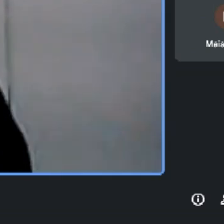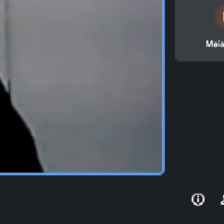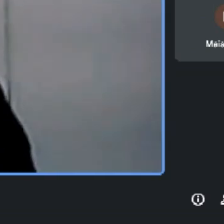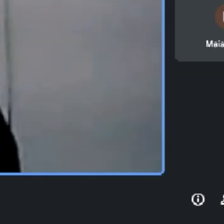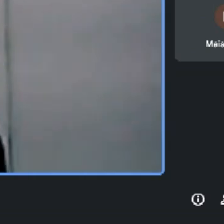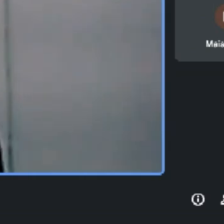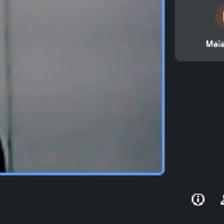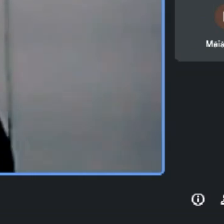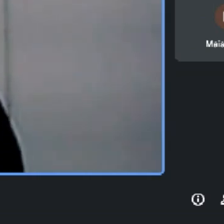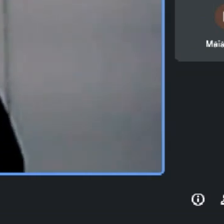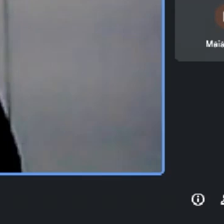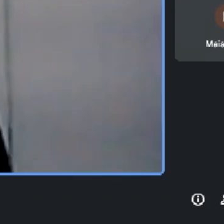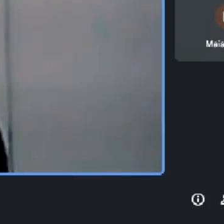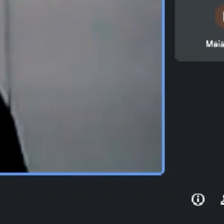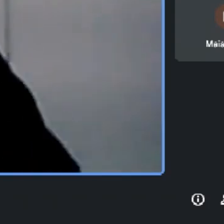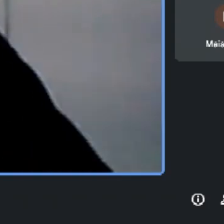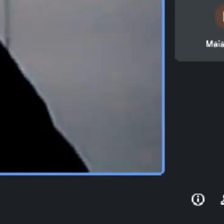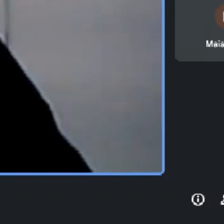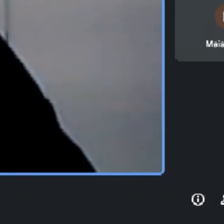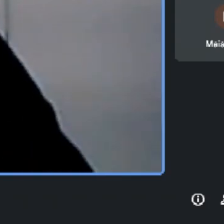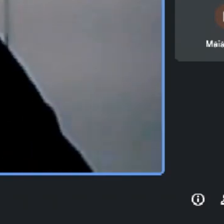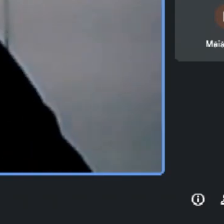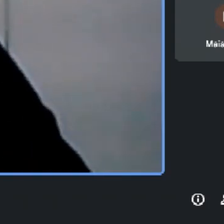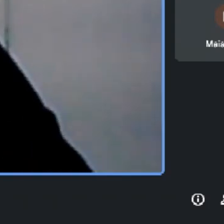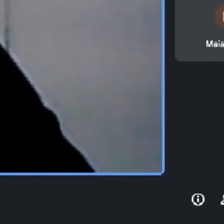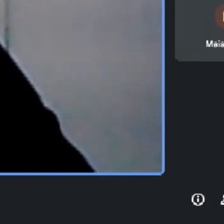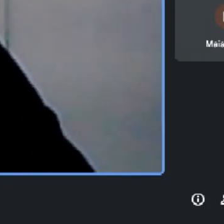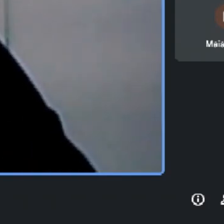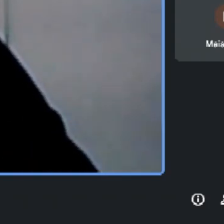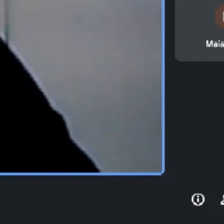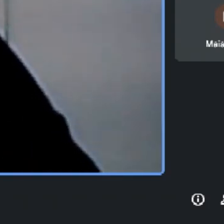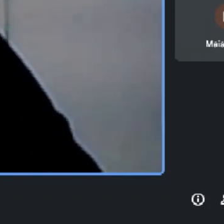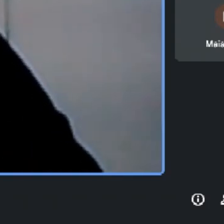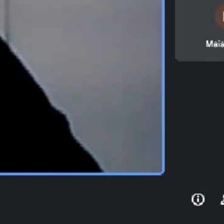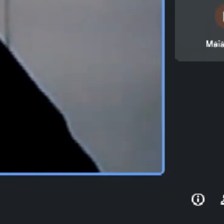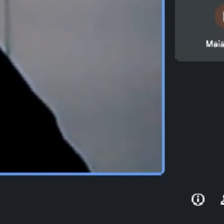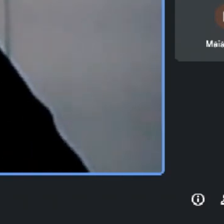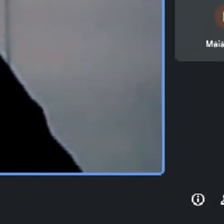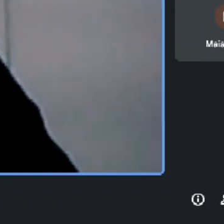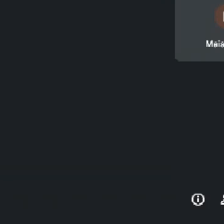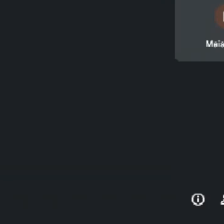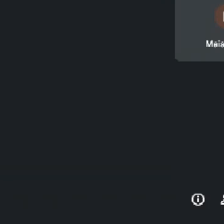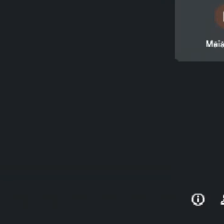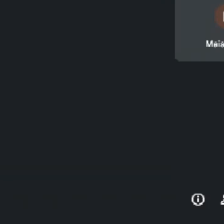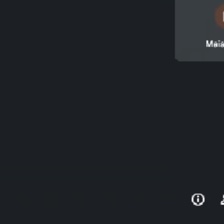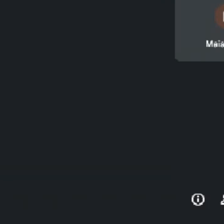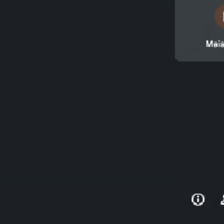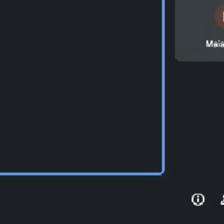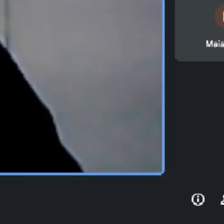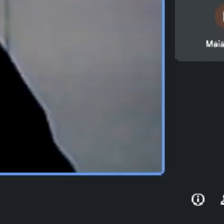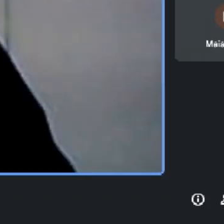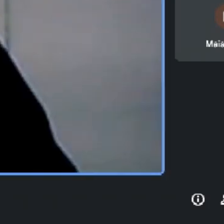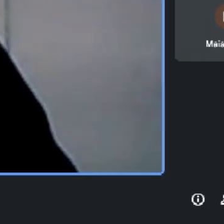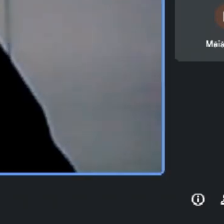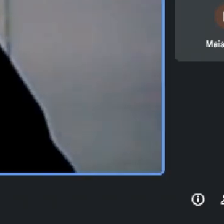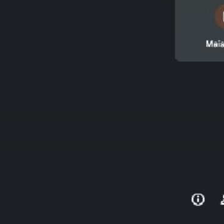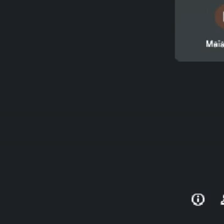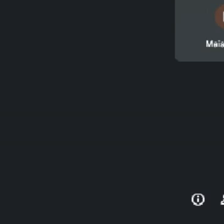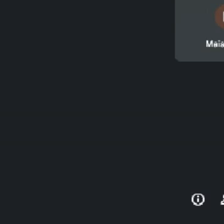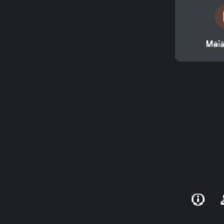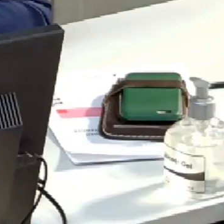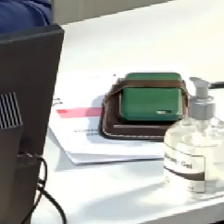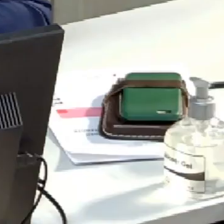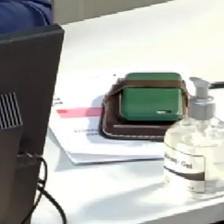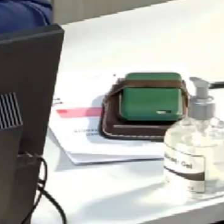Melo. Em discussão. Em votação, como voto, vereador Preto. De acordo. Henrique Braga. De acordo. Vitinho CGE. De